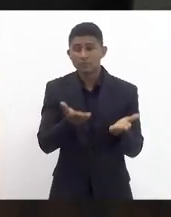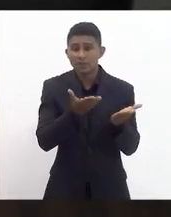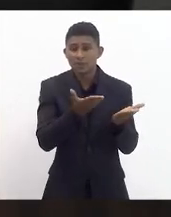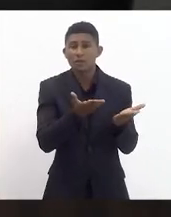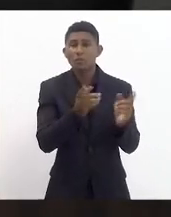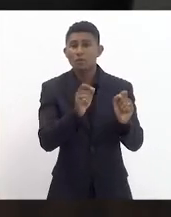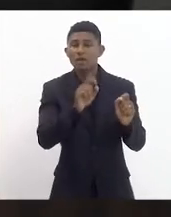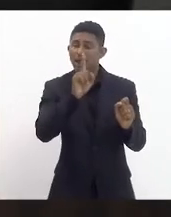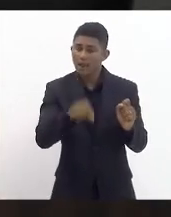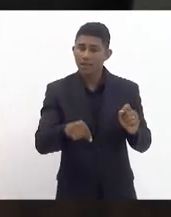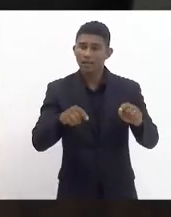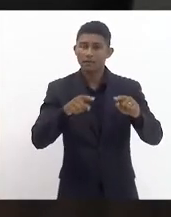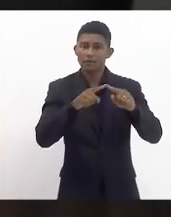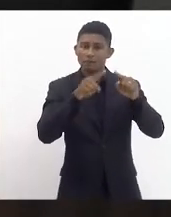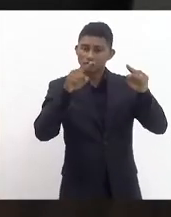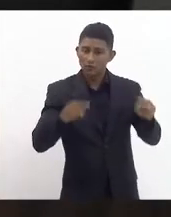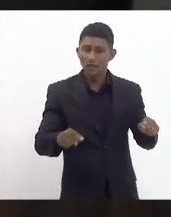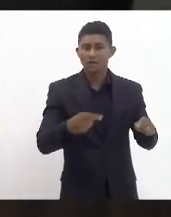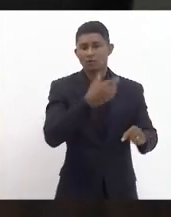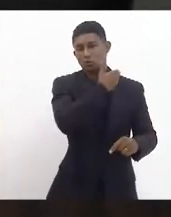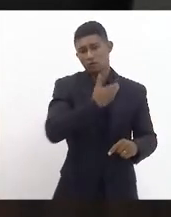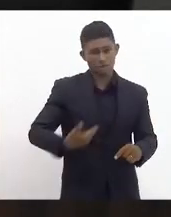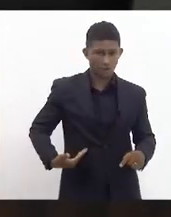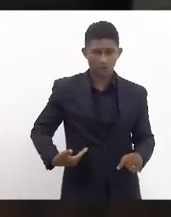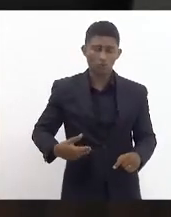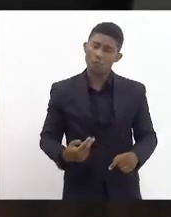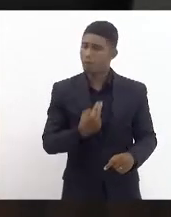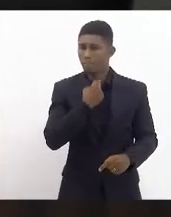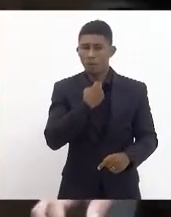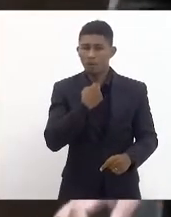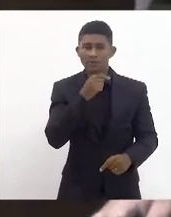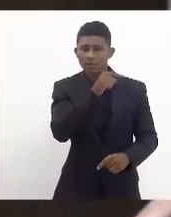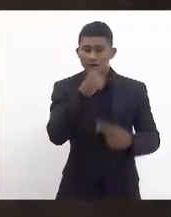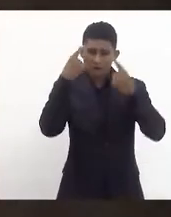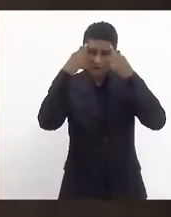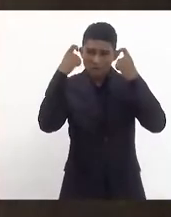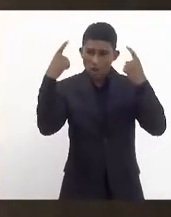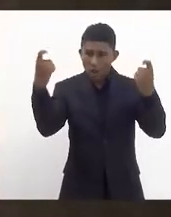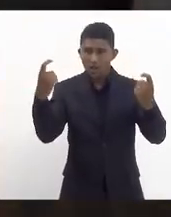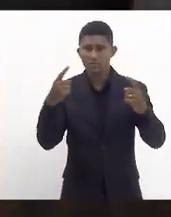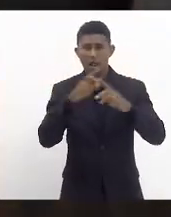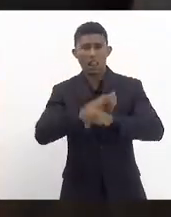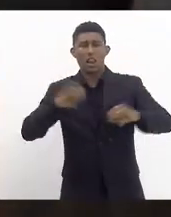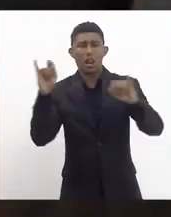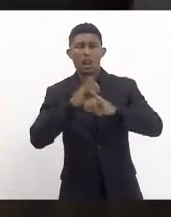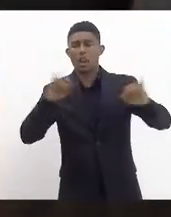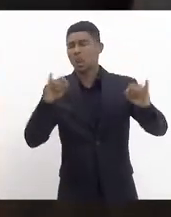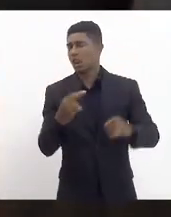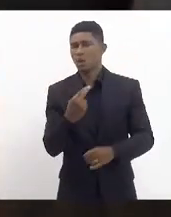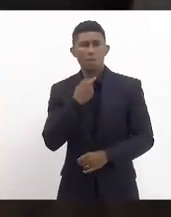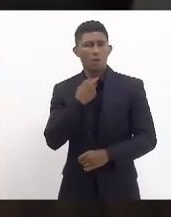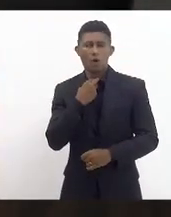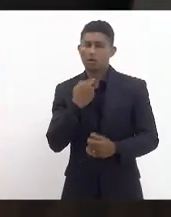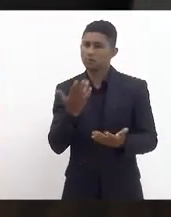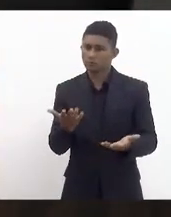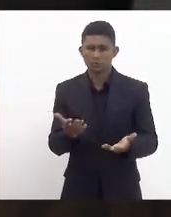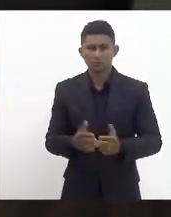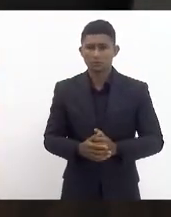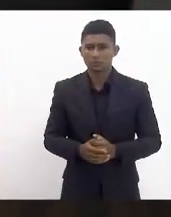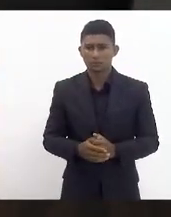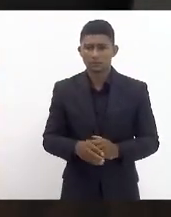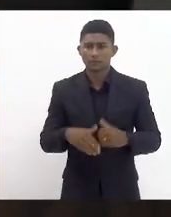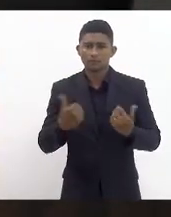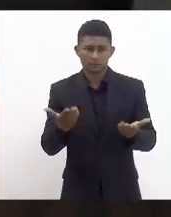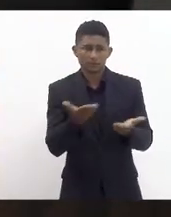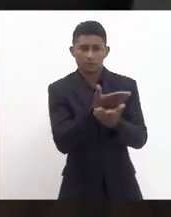hoje, pregar a violência, com todo respeito. Então, ninguém é obrigado a estar no